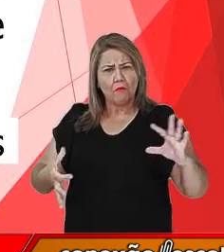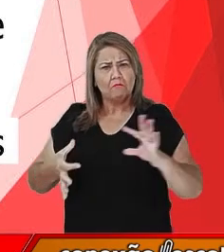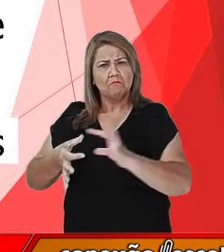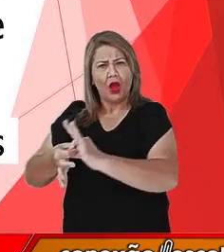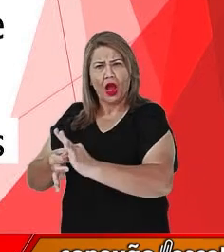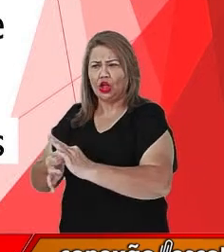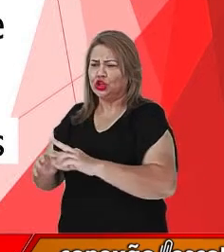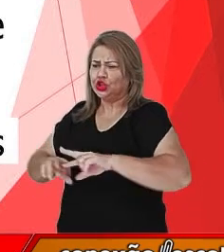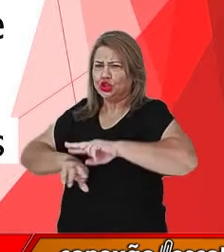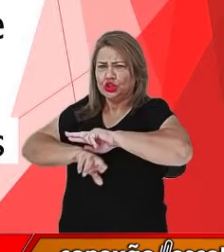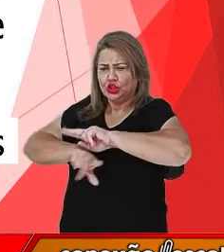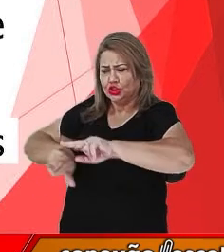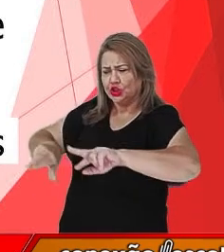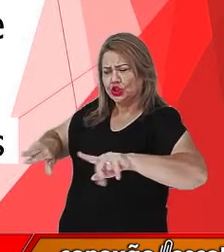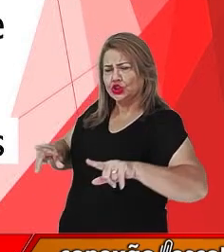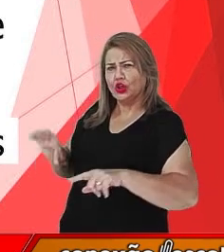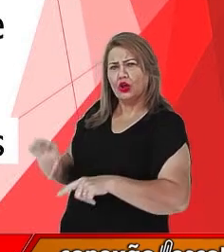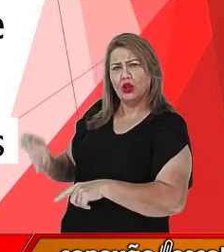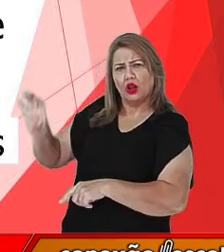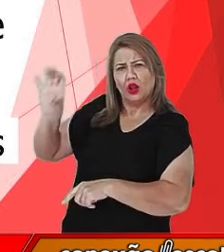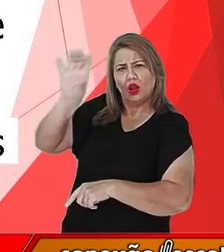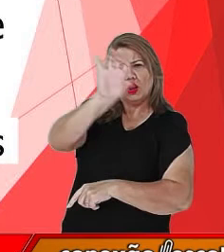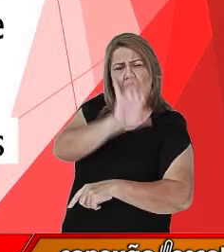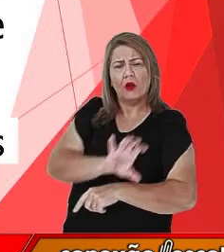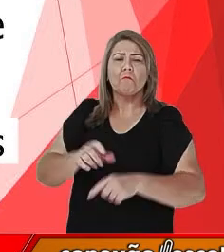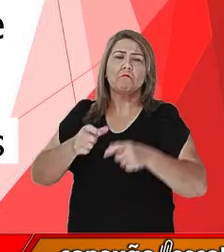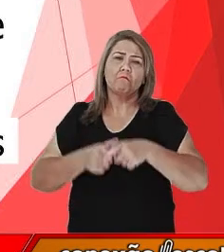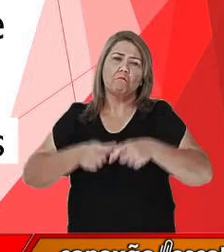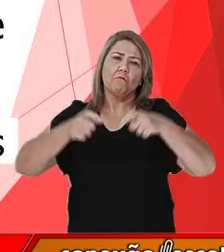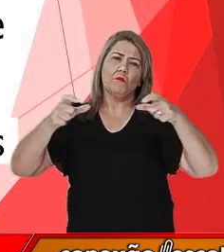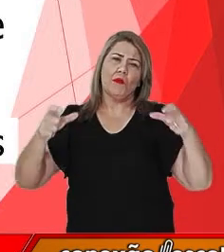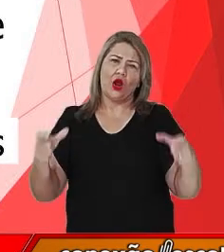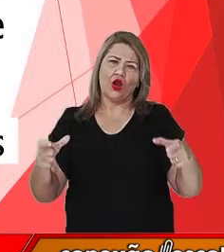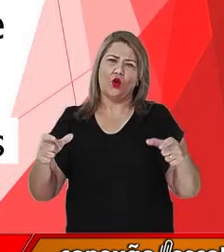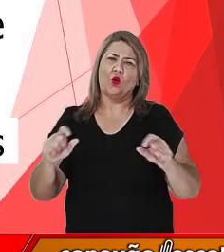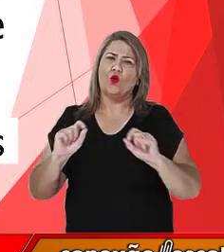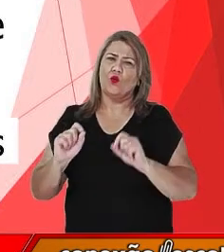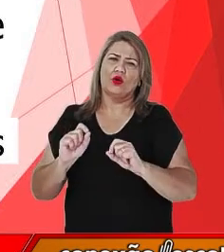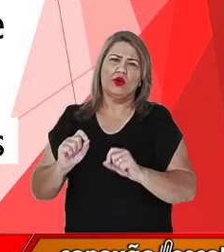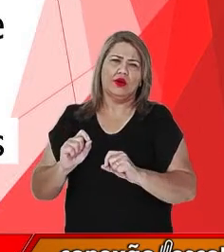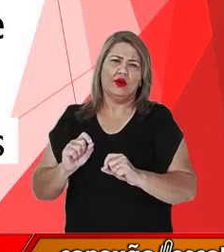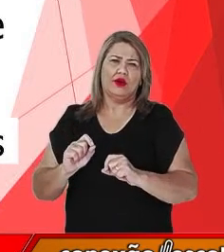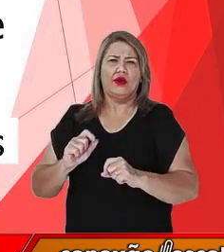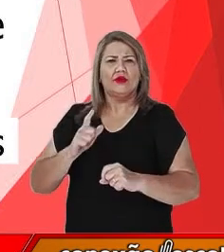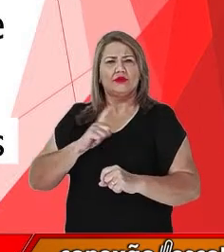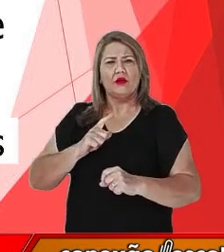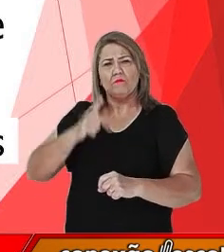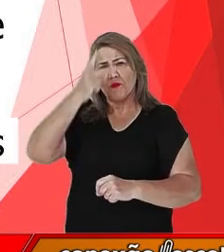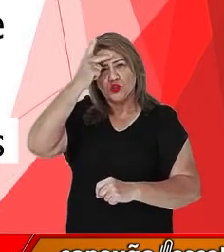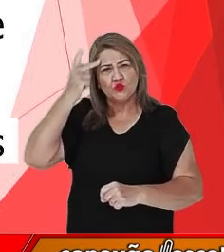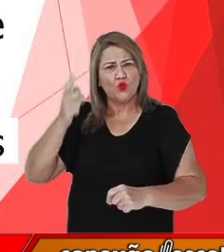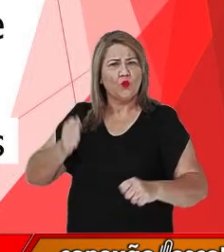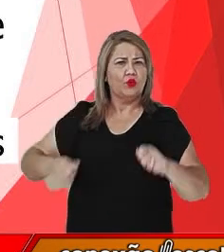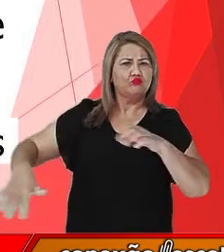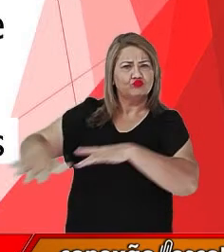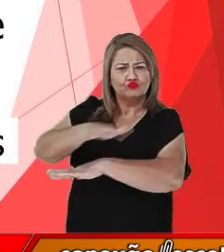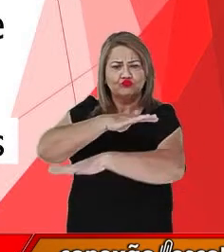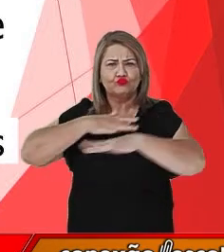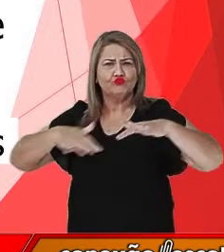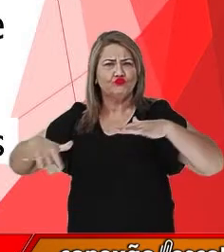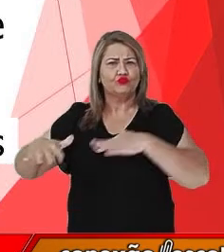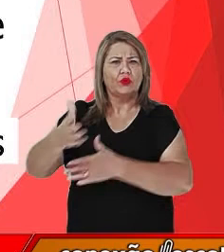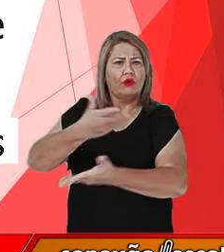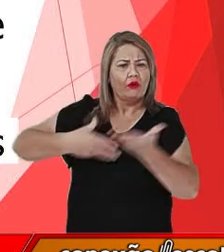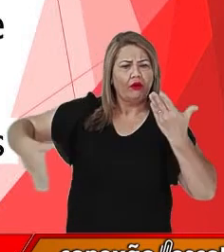de diversas regiões, maior vão ser os fluxos de pessoas,